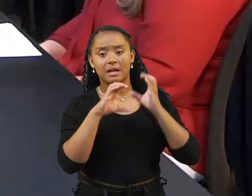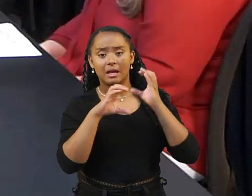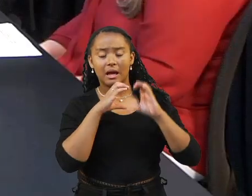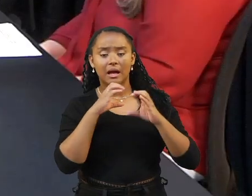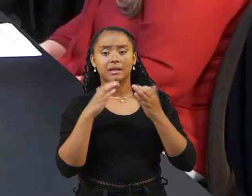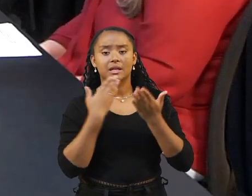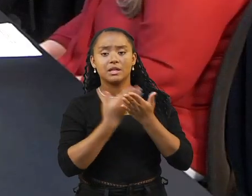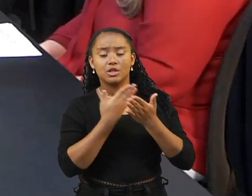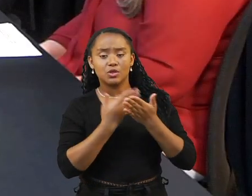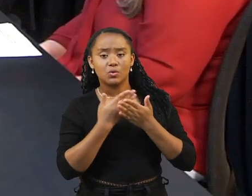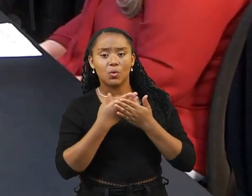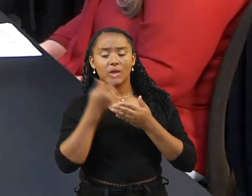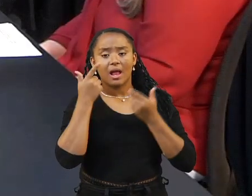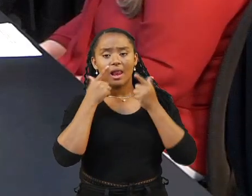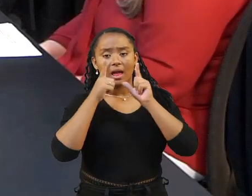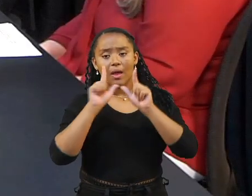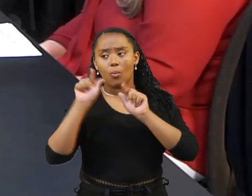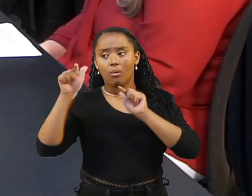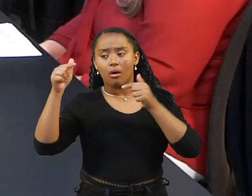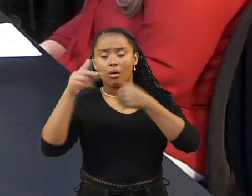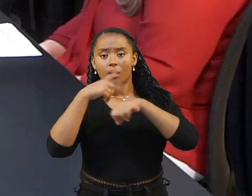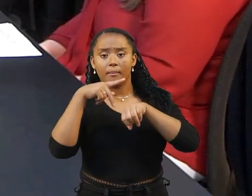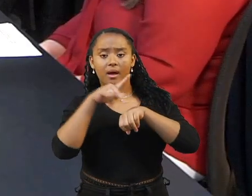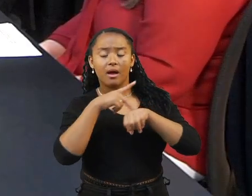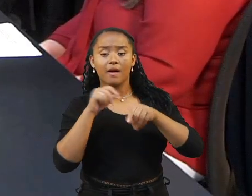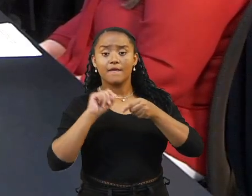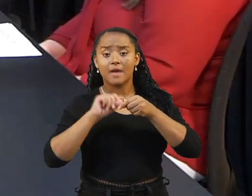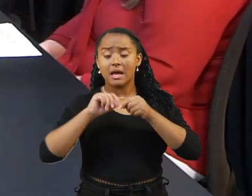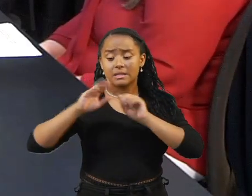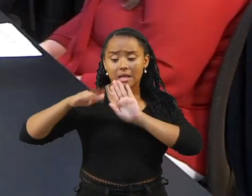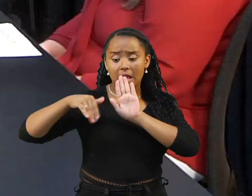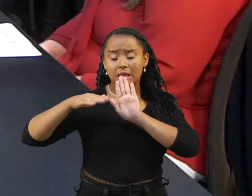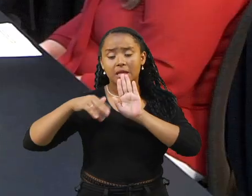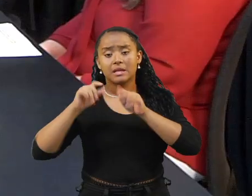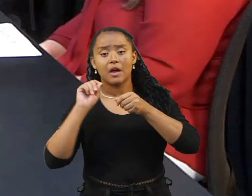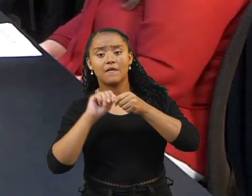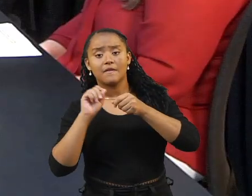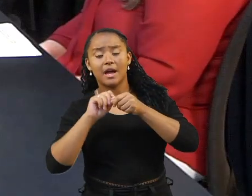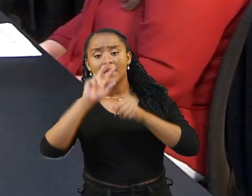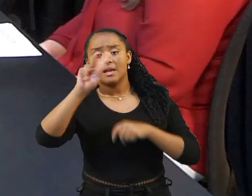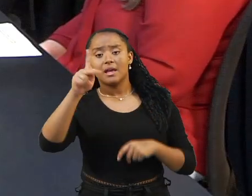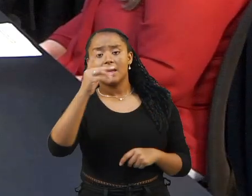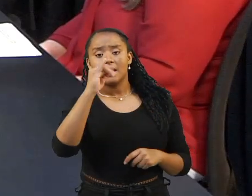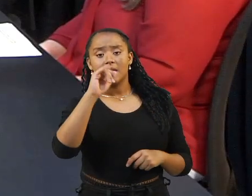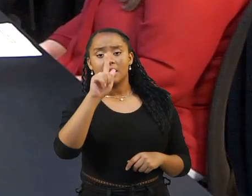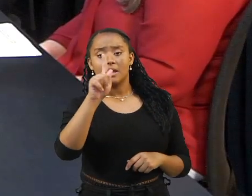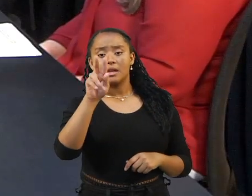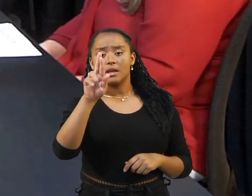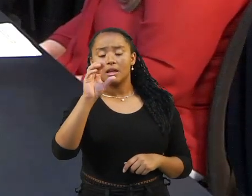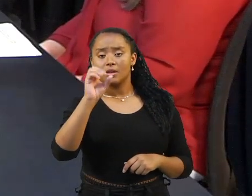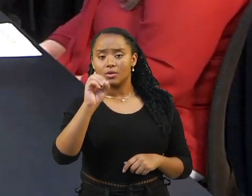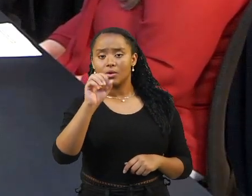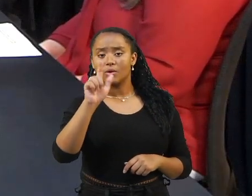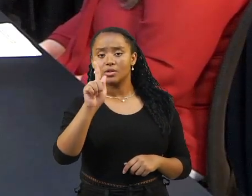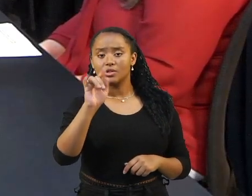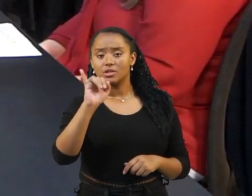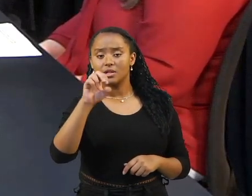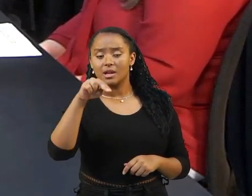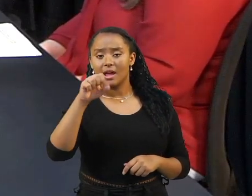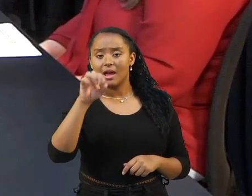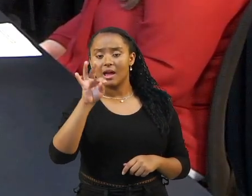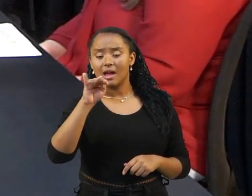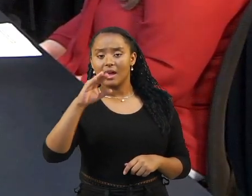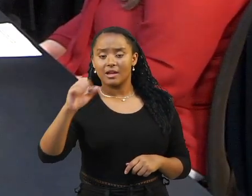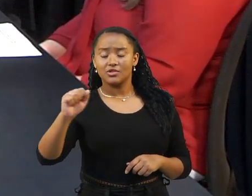cantam, estudam língua estrangeira, faz natação, faz hidroginástica. Gente, será que